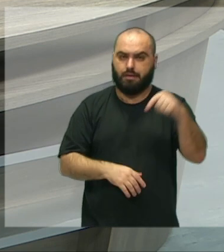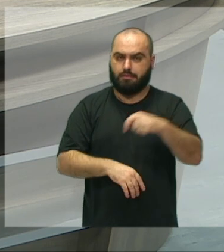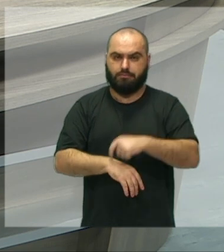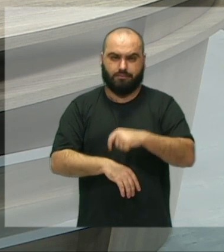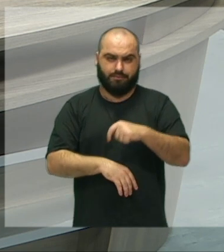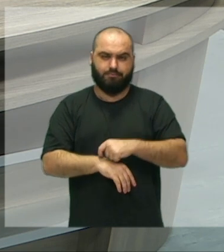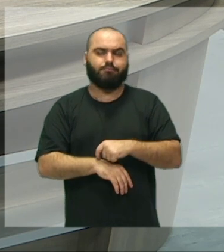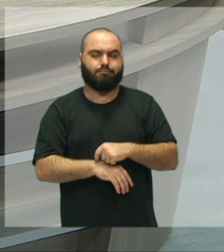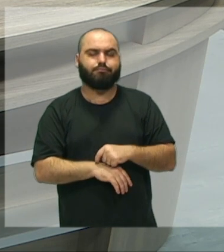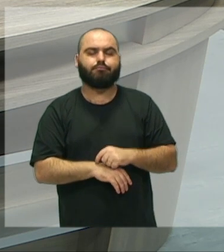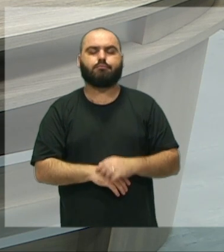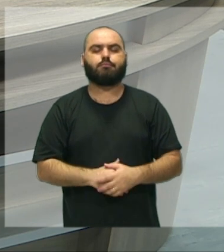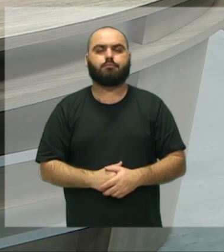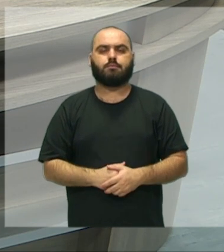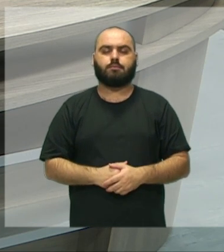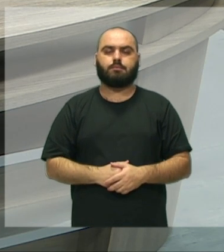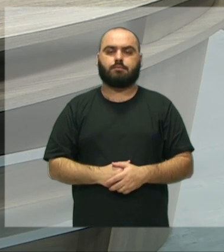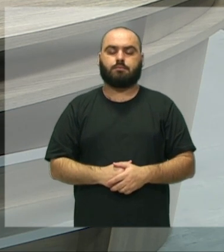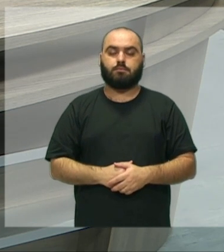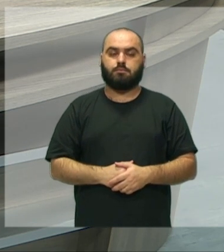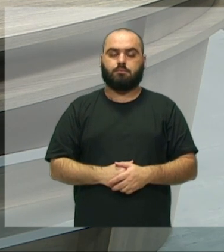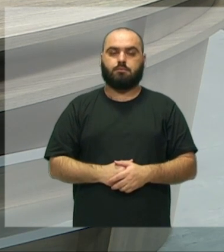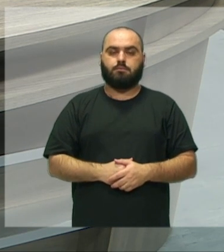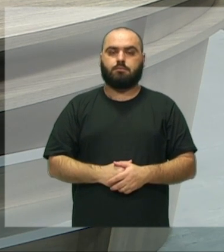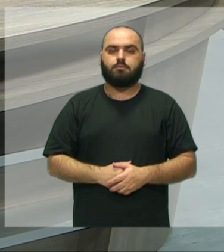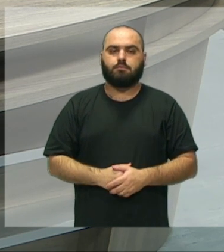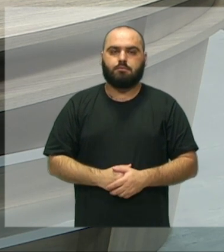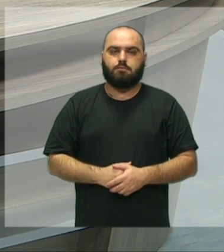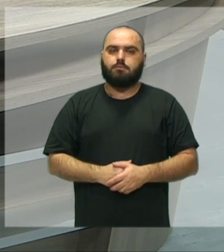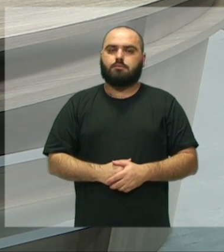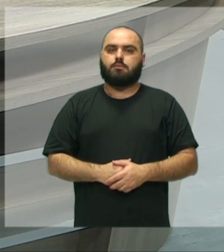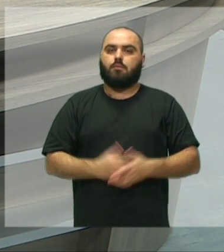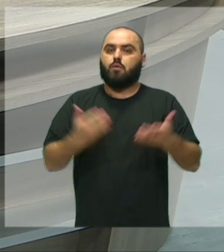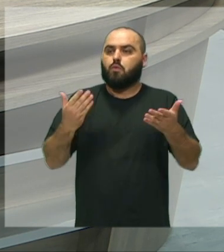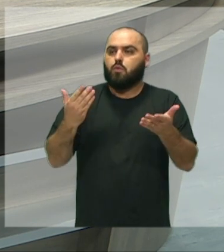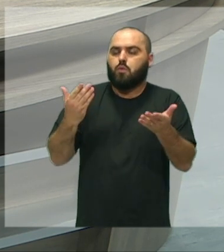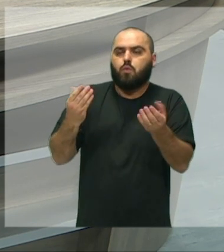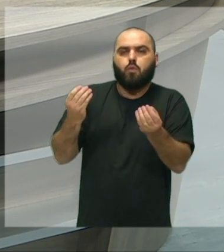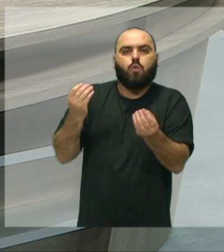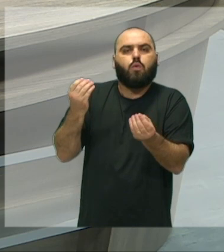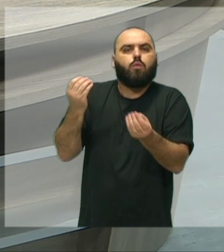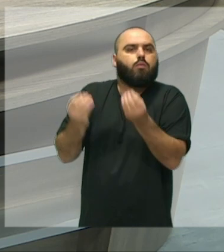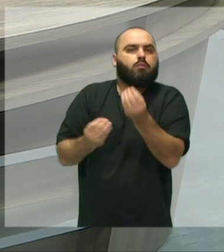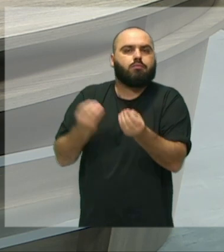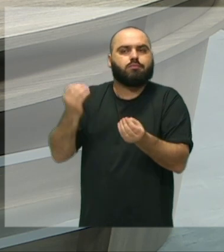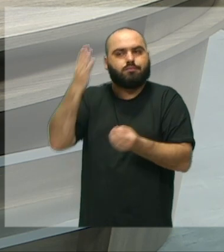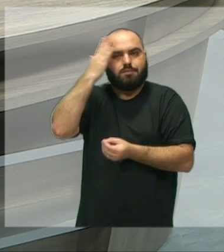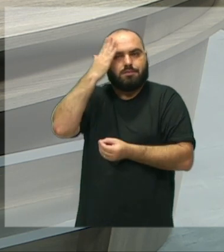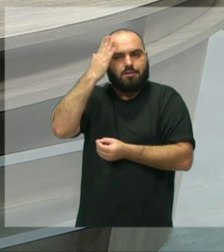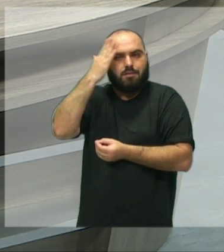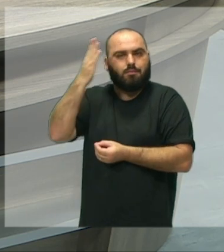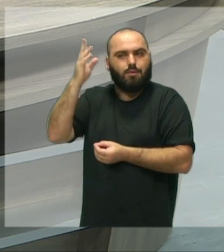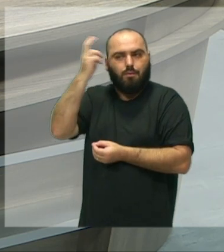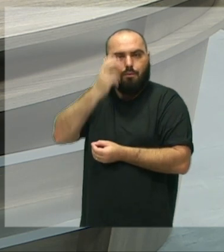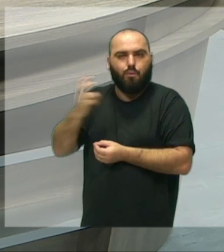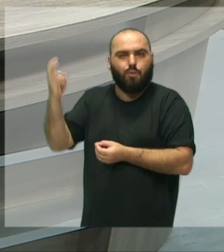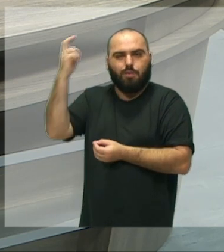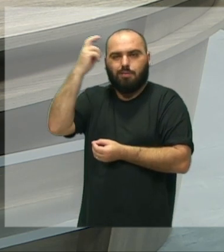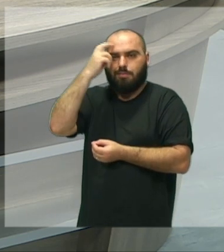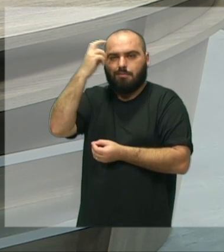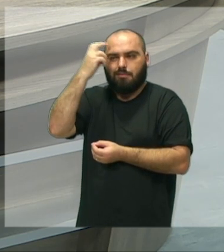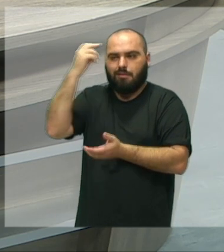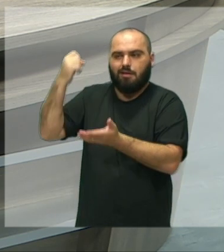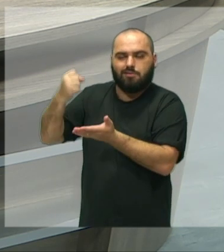como fazer para apagar esse apagamento que houve da cultura e da